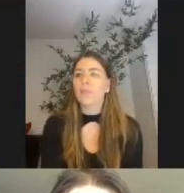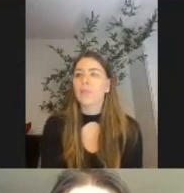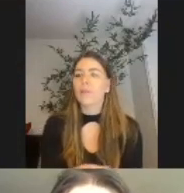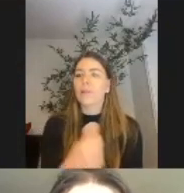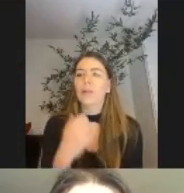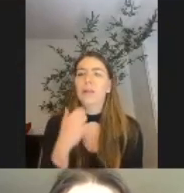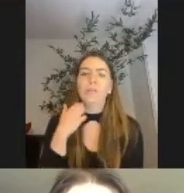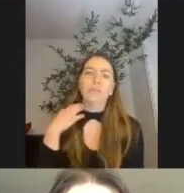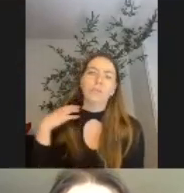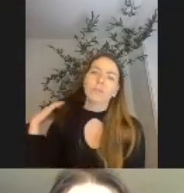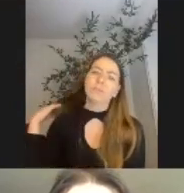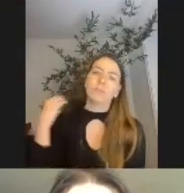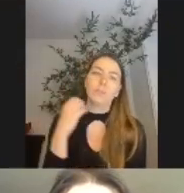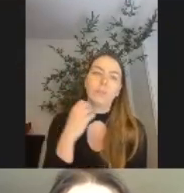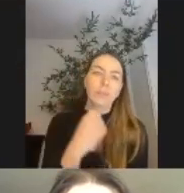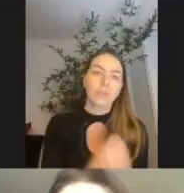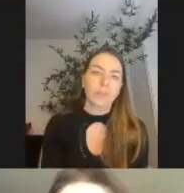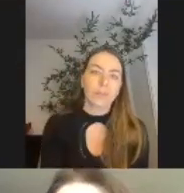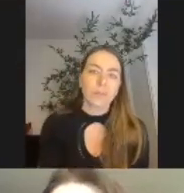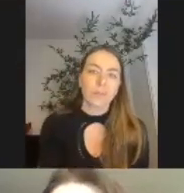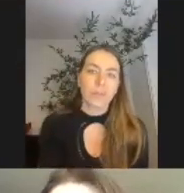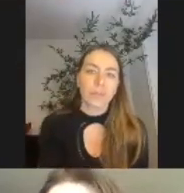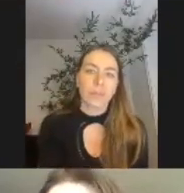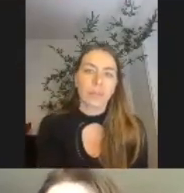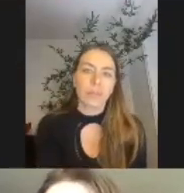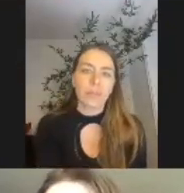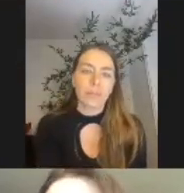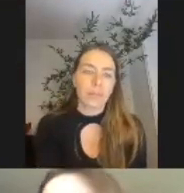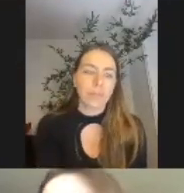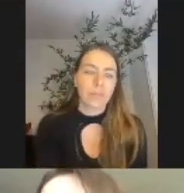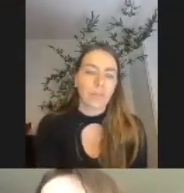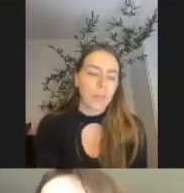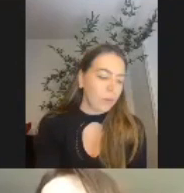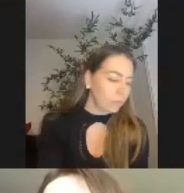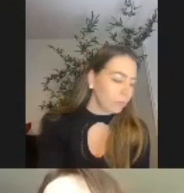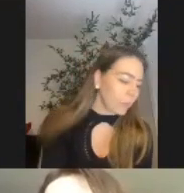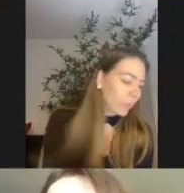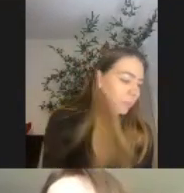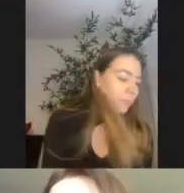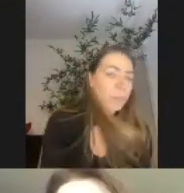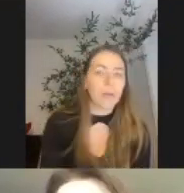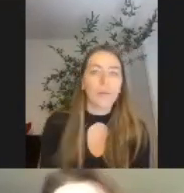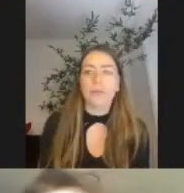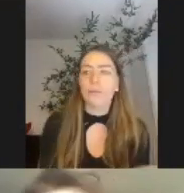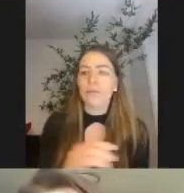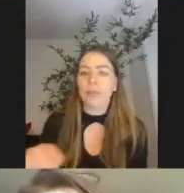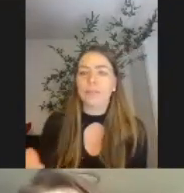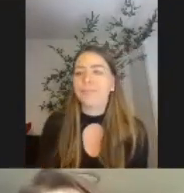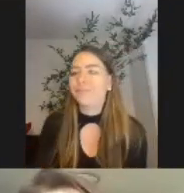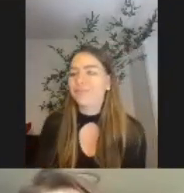algum microfone de alguém aberto, mas eu não consigo ver agora. Bom,